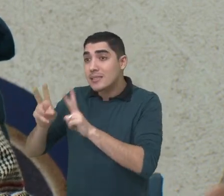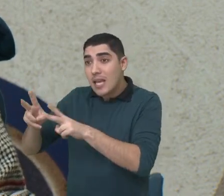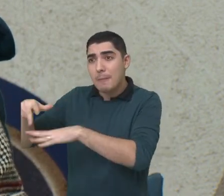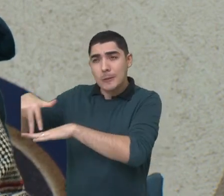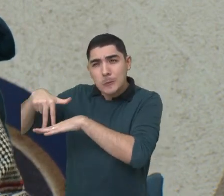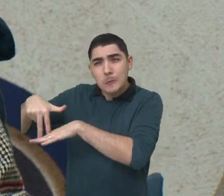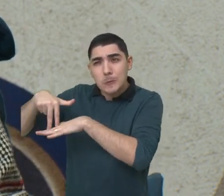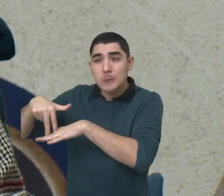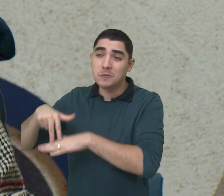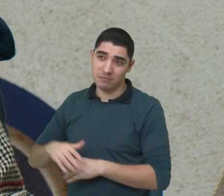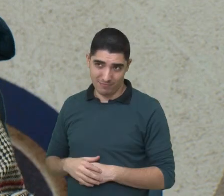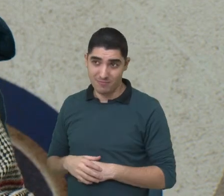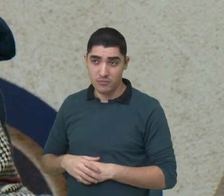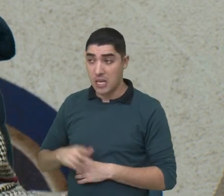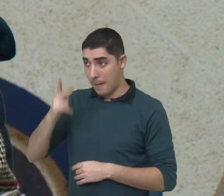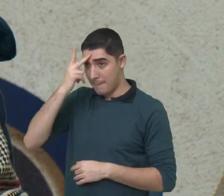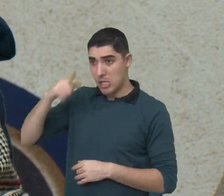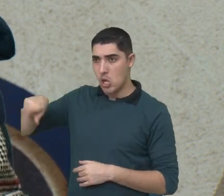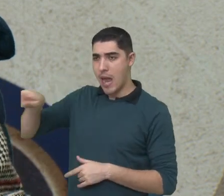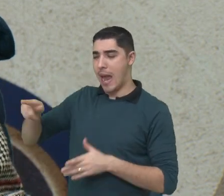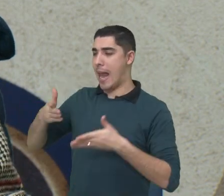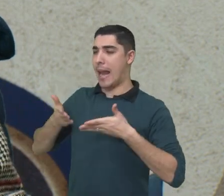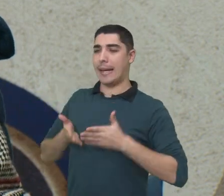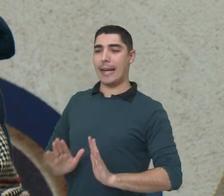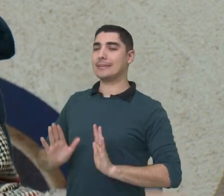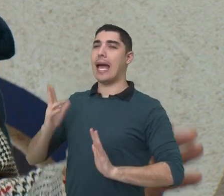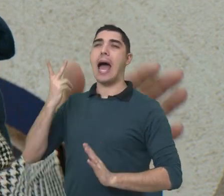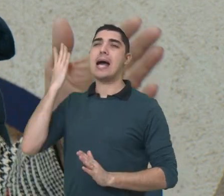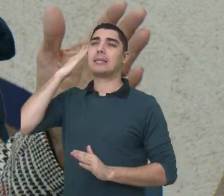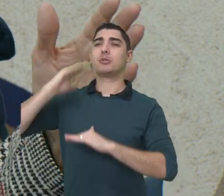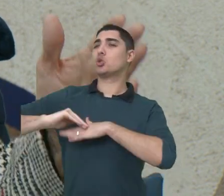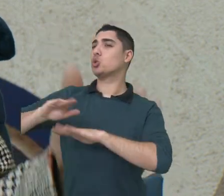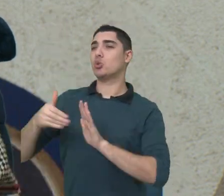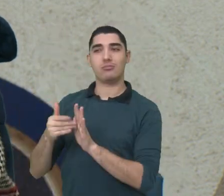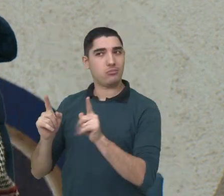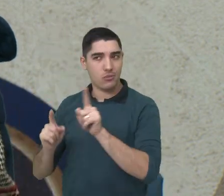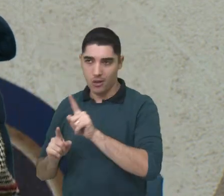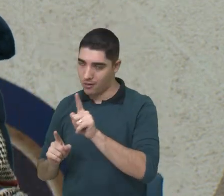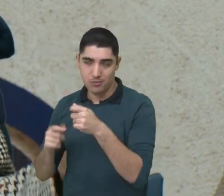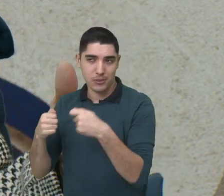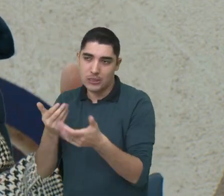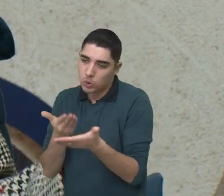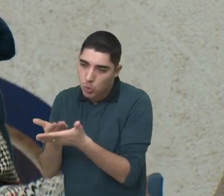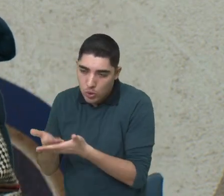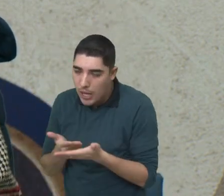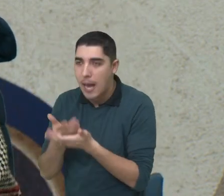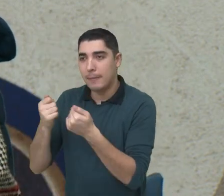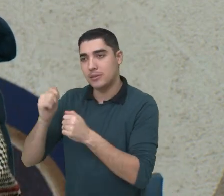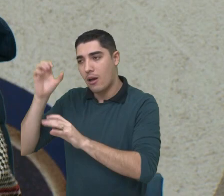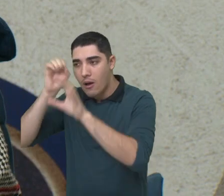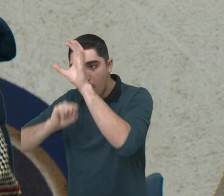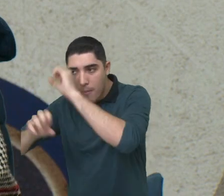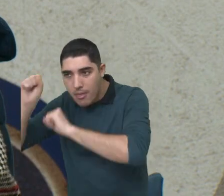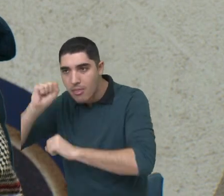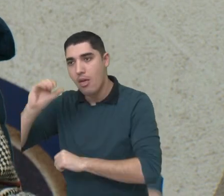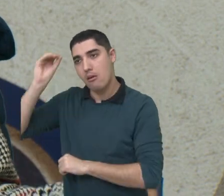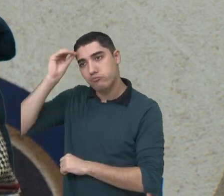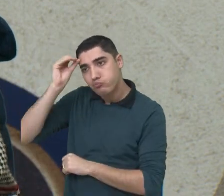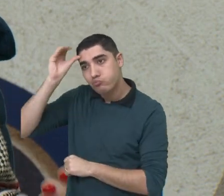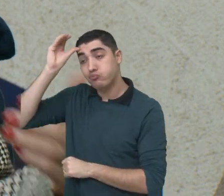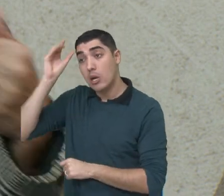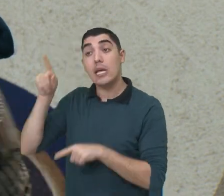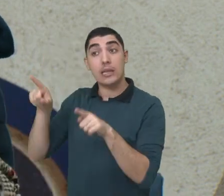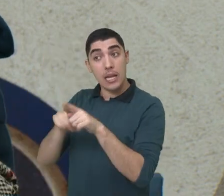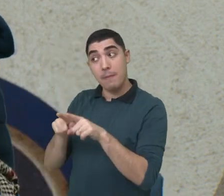ser persistente. Ninguém nasce sabendo. A gente tem que estudar, a gente tem que aprender e tem que